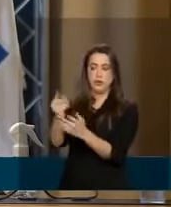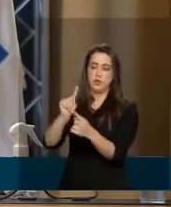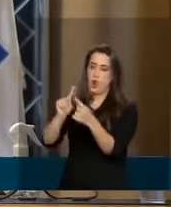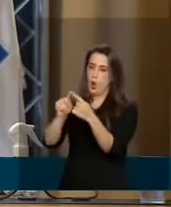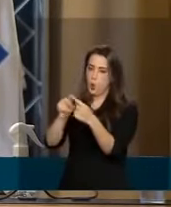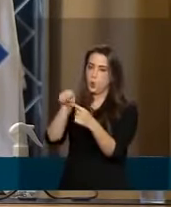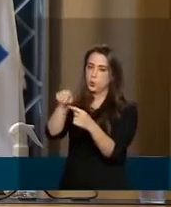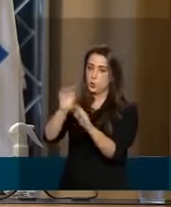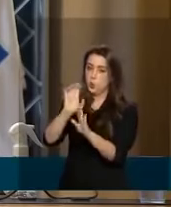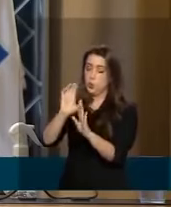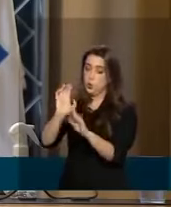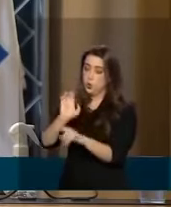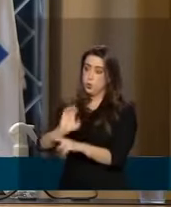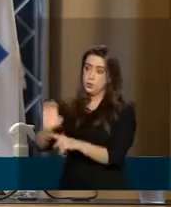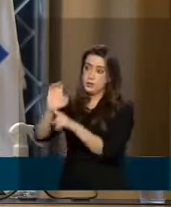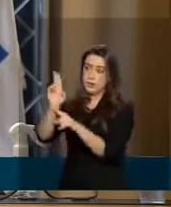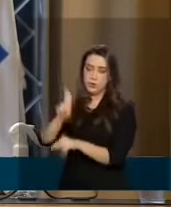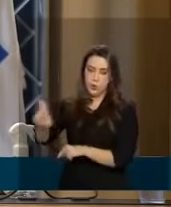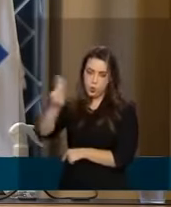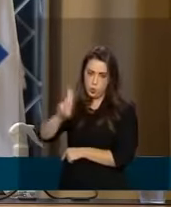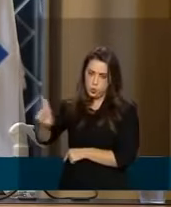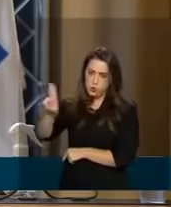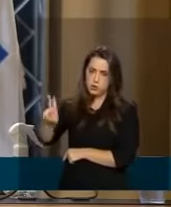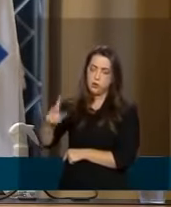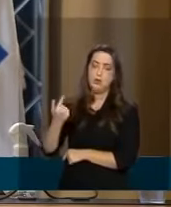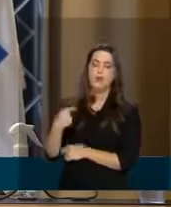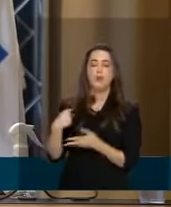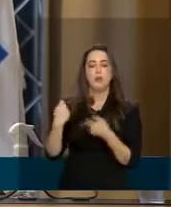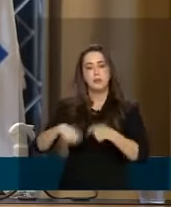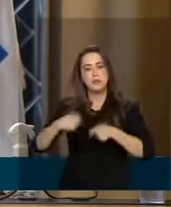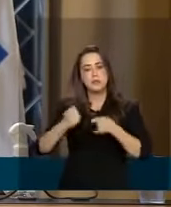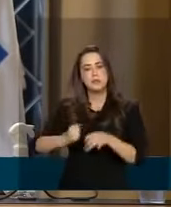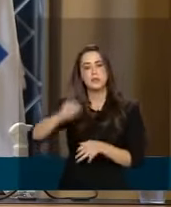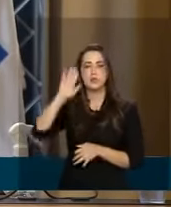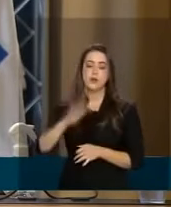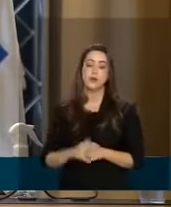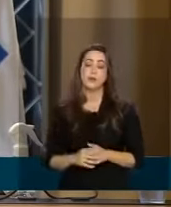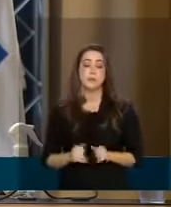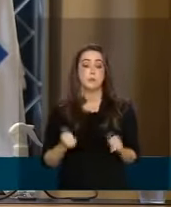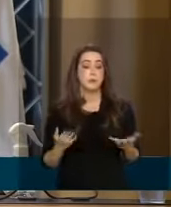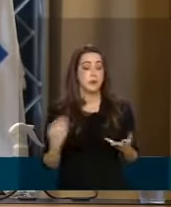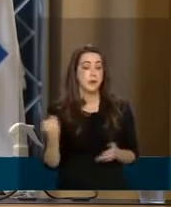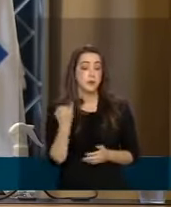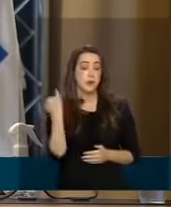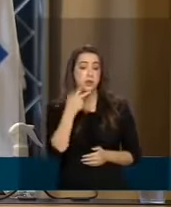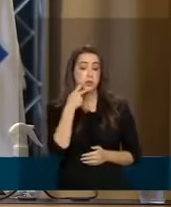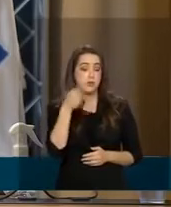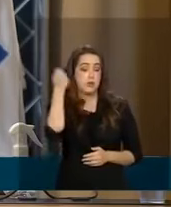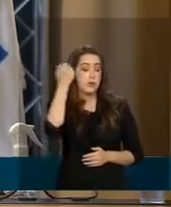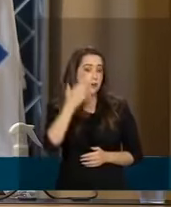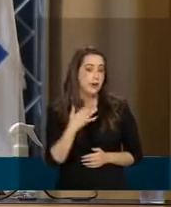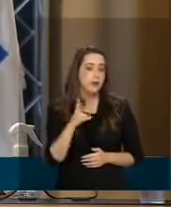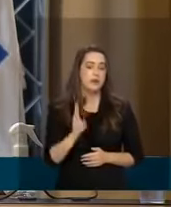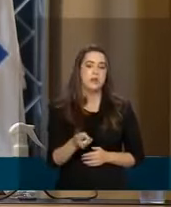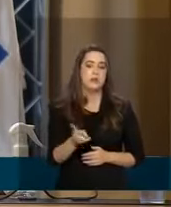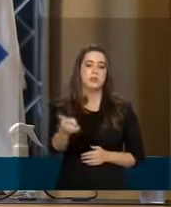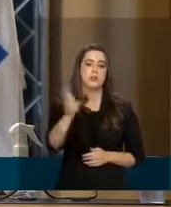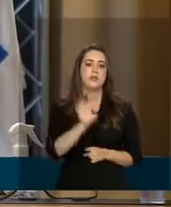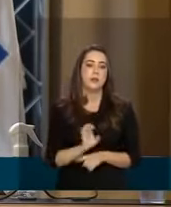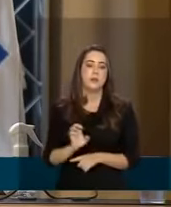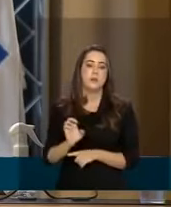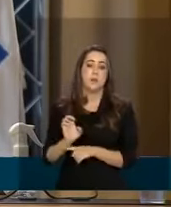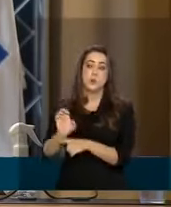conforme o estado vai utilizando e vai sendo necessário repor. É importante dizer que sempre o estado faz